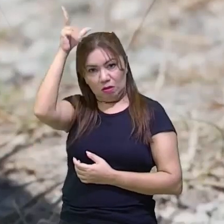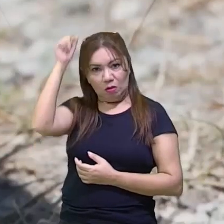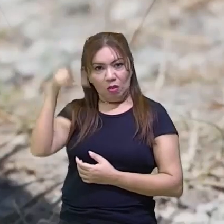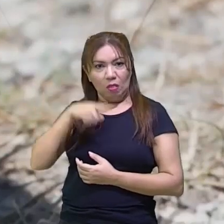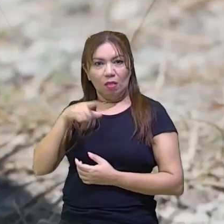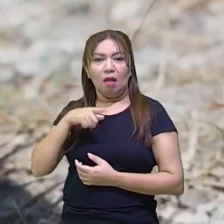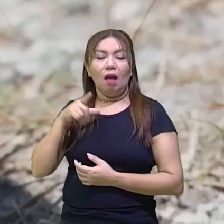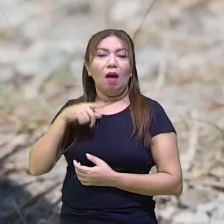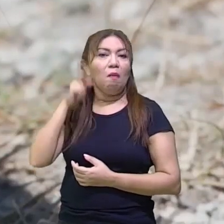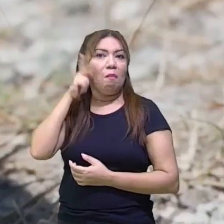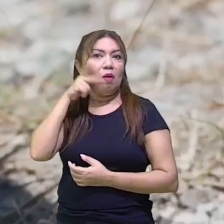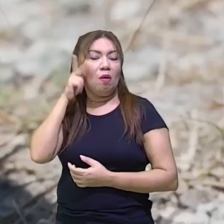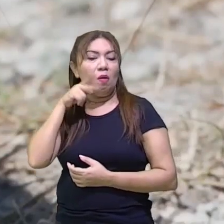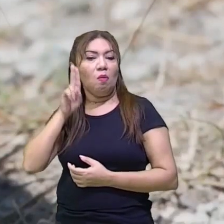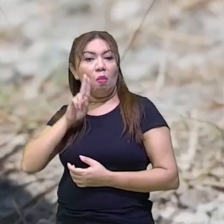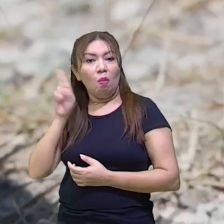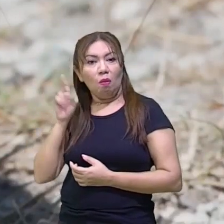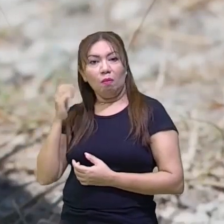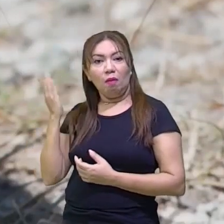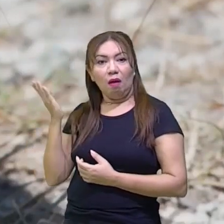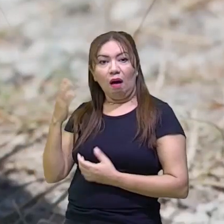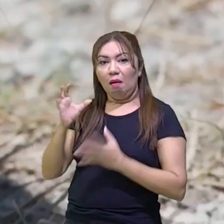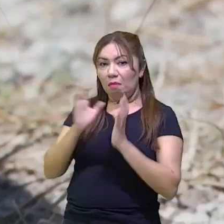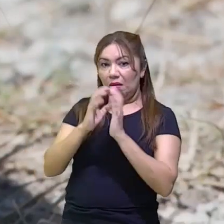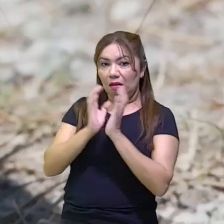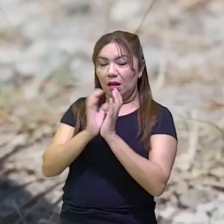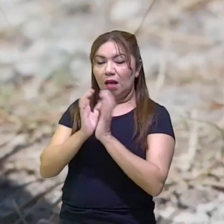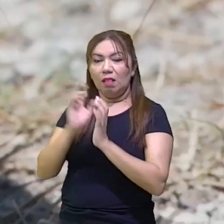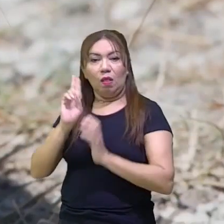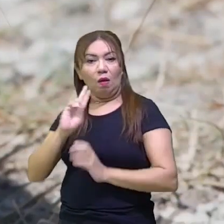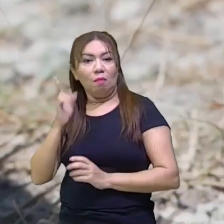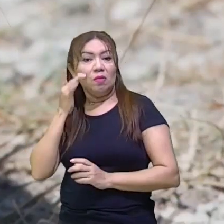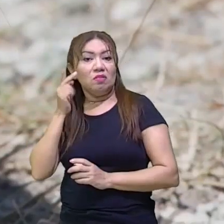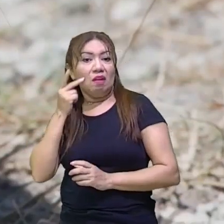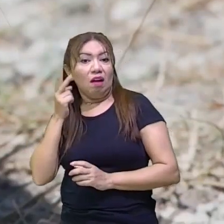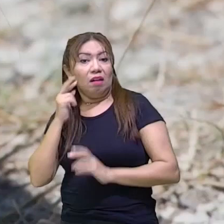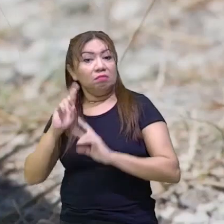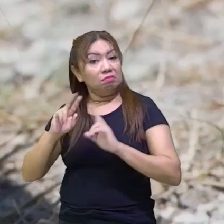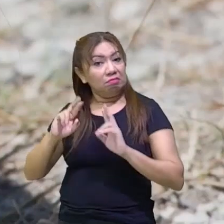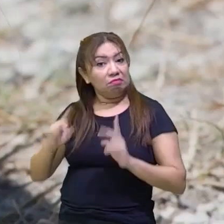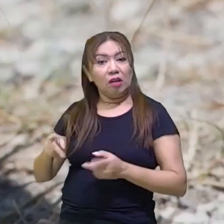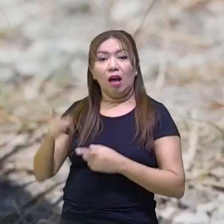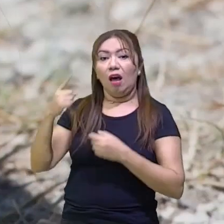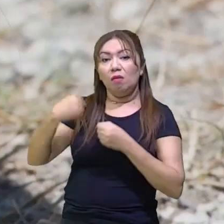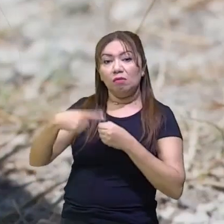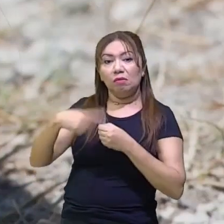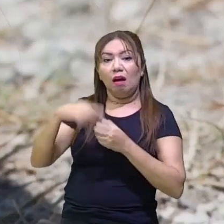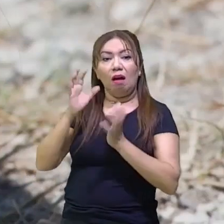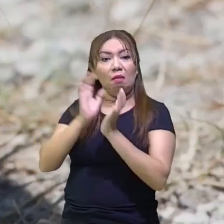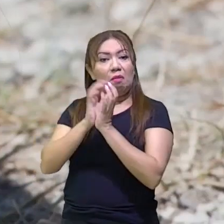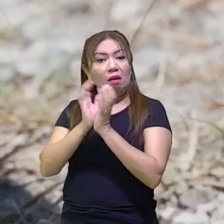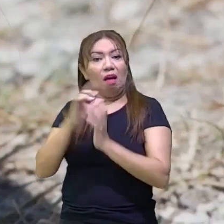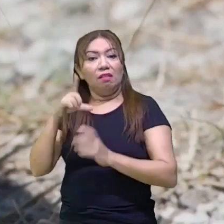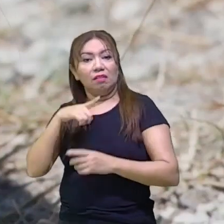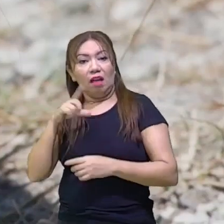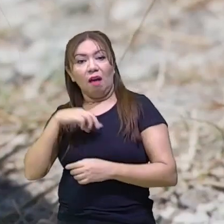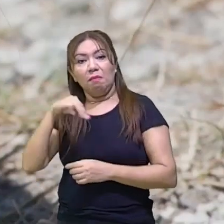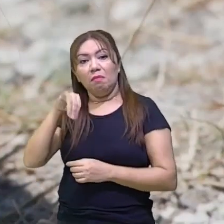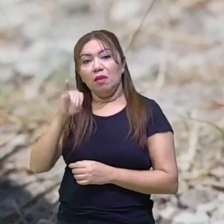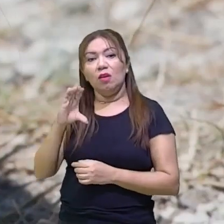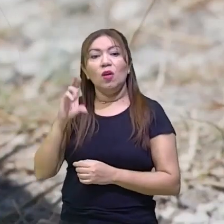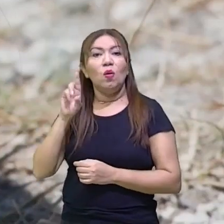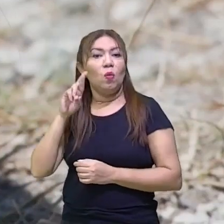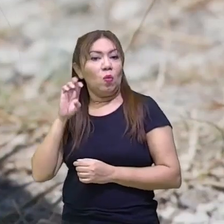timbu na Paraíba e em Pernambuco, caçaco no Ceará e no agreste pernambucano, micurê no